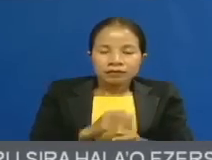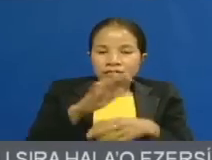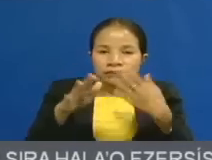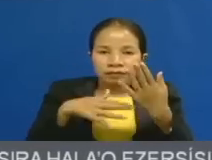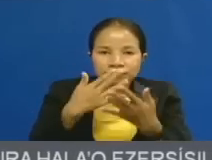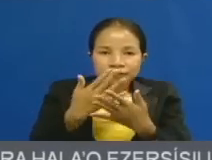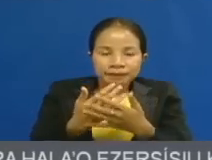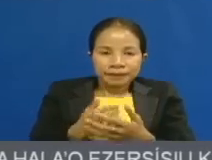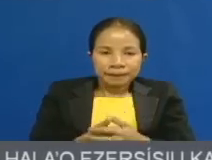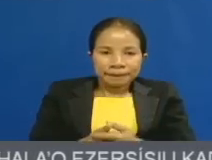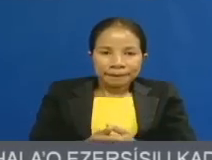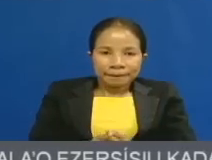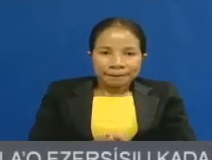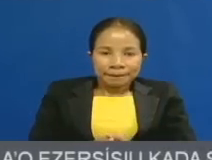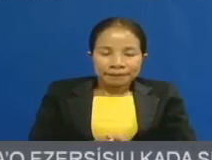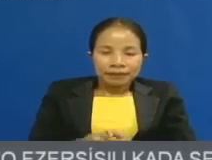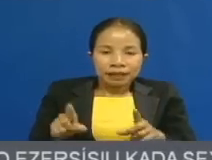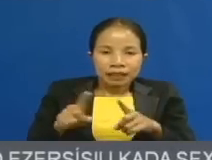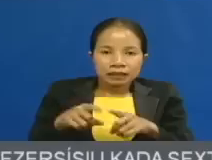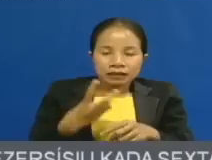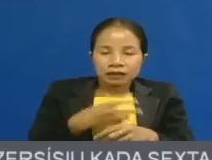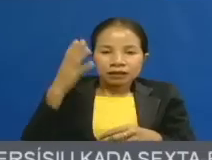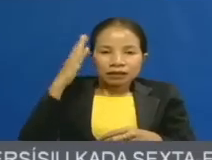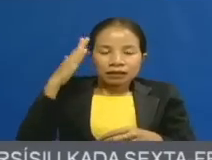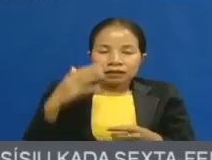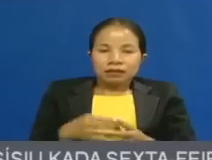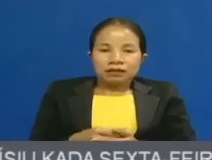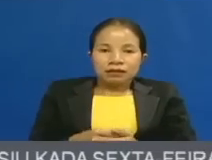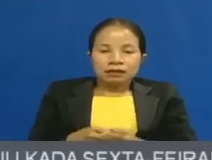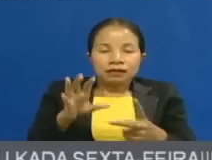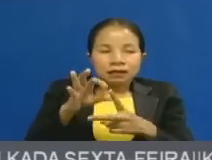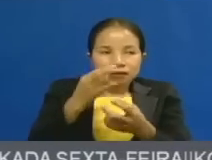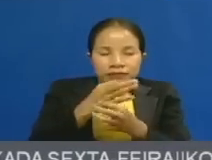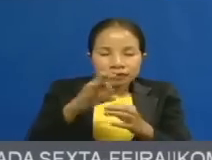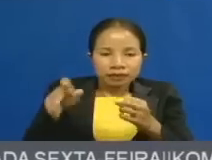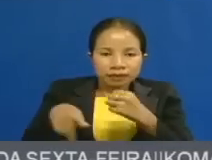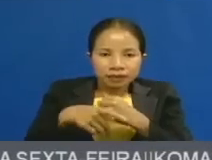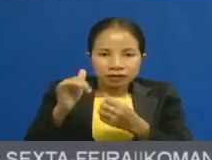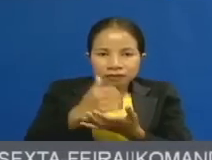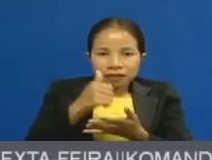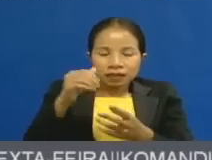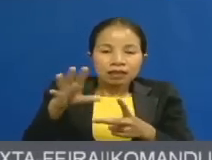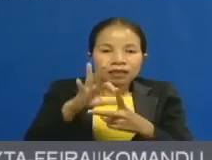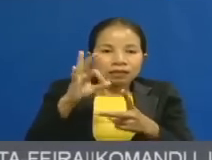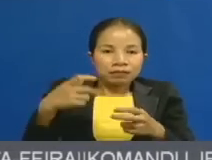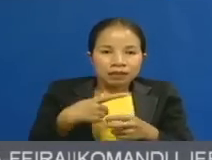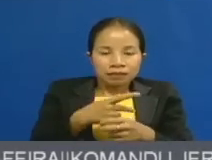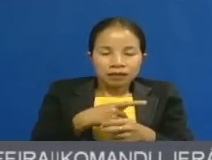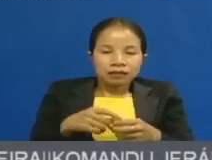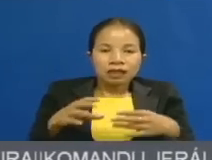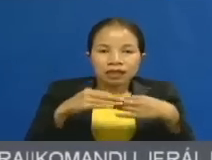Rádio Rádio Televisão Timor-Leste. A gente tem que atacar a fim da eleição, partido ser na mesma camada na eleição parlamentar se